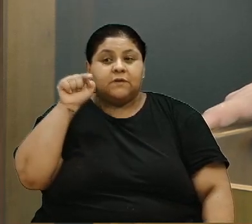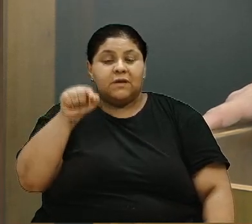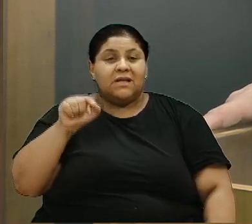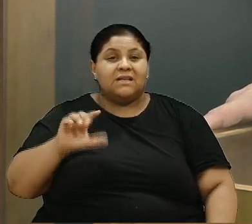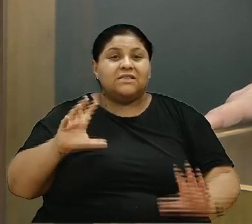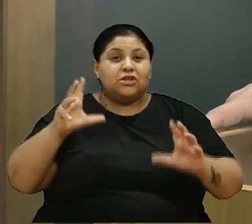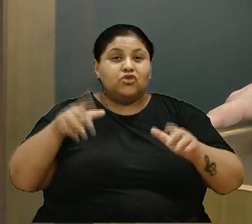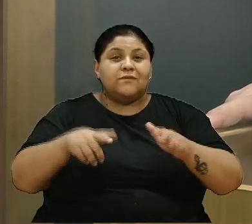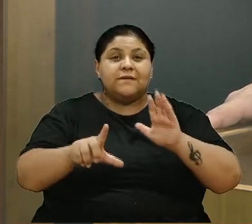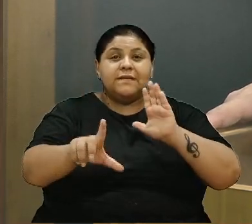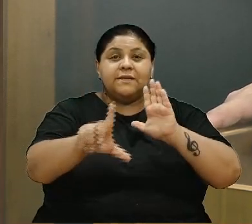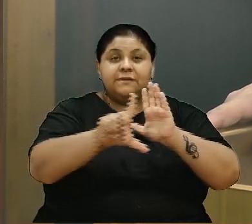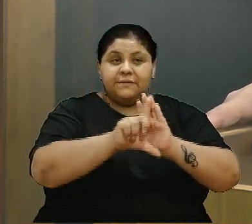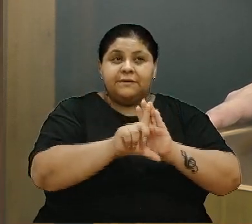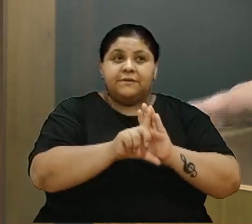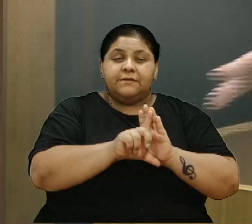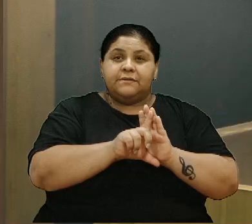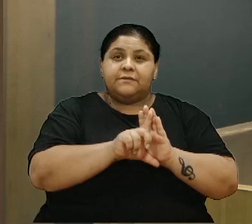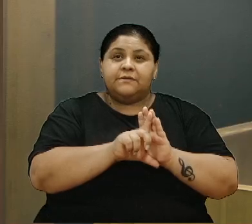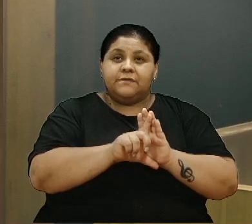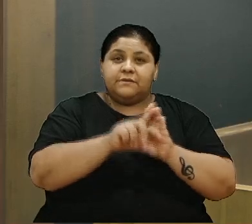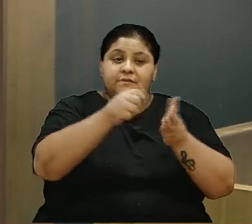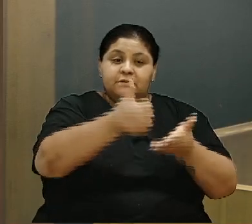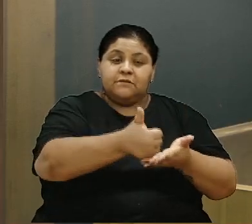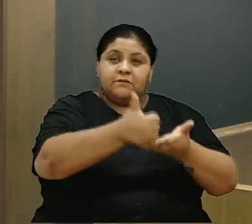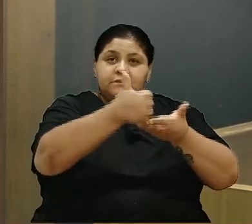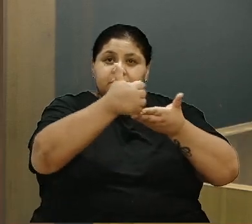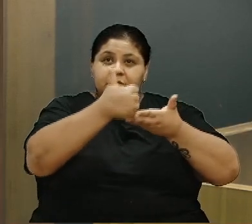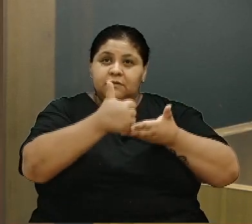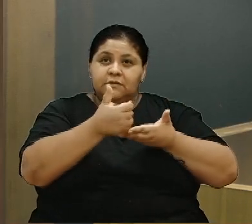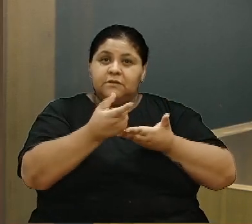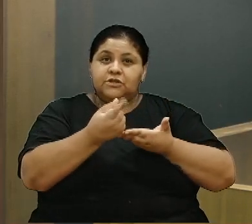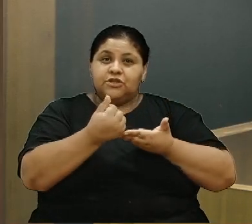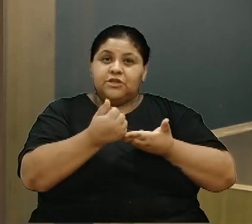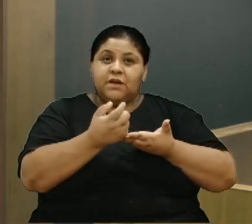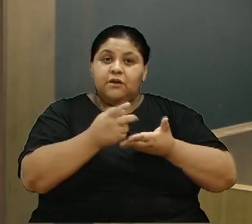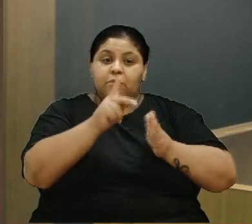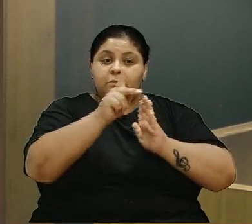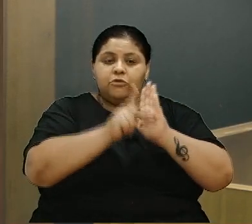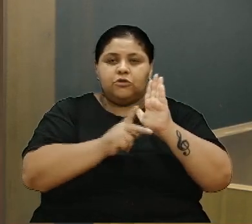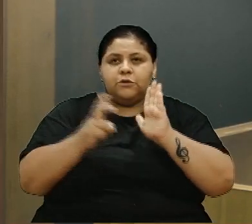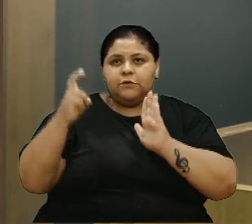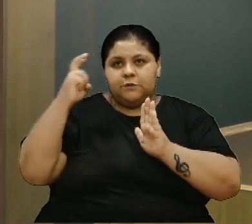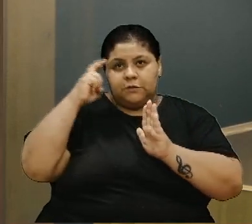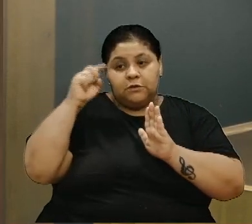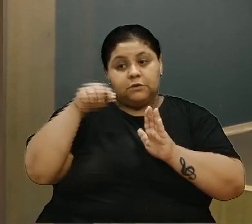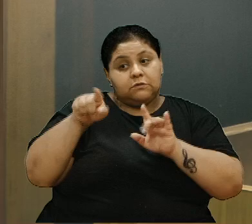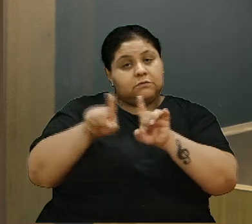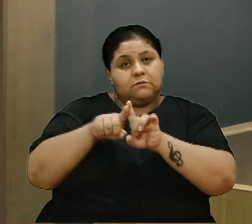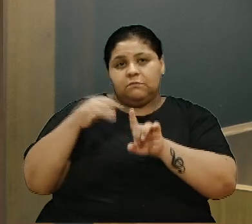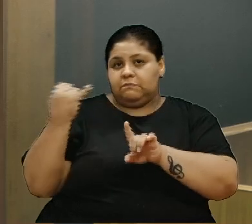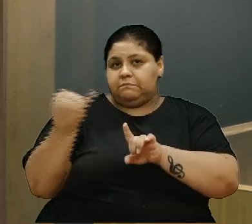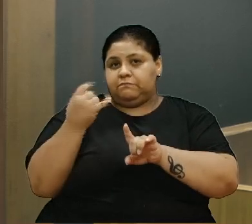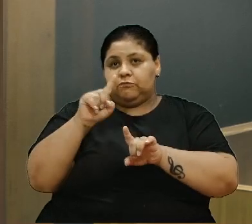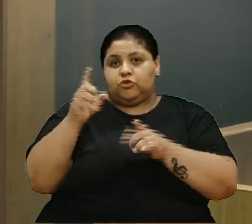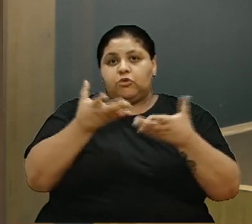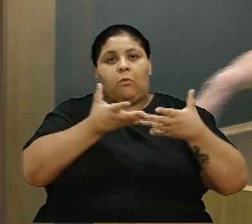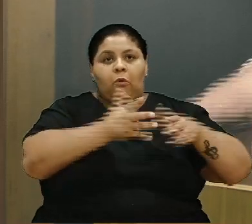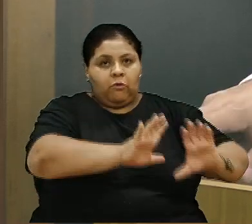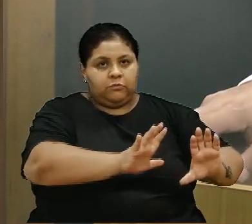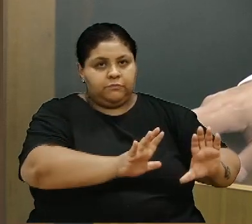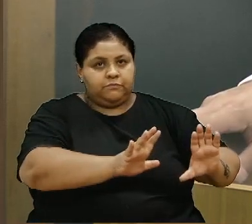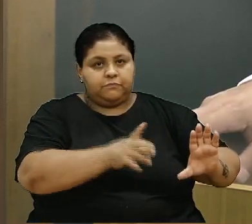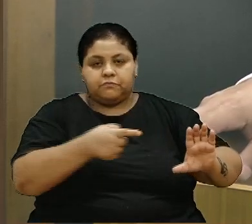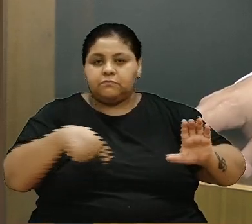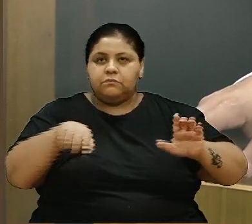todas as leis e aportes de recursos para projetos culturais. E isso também é importante, né? Nós não somos contraditórios.